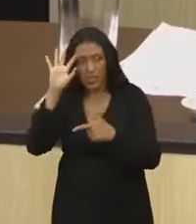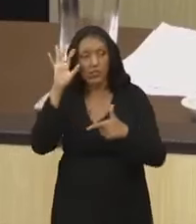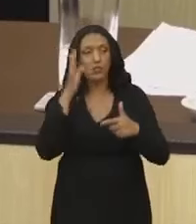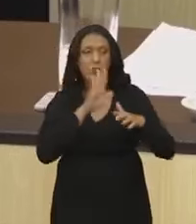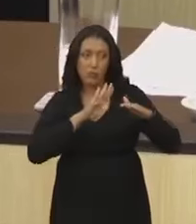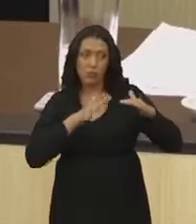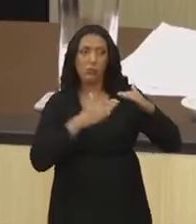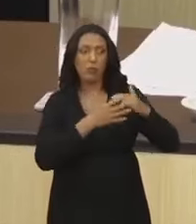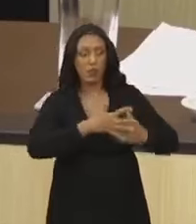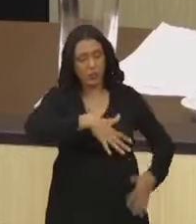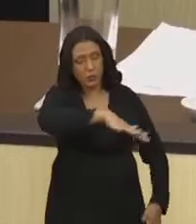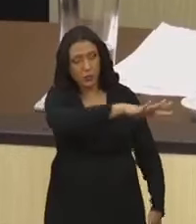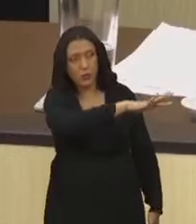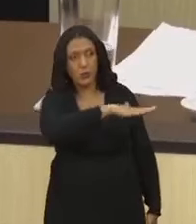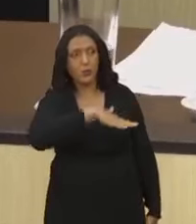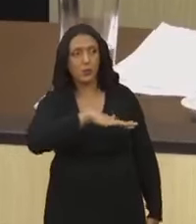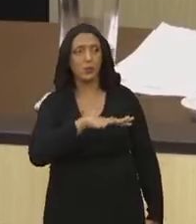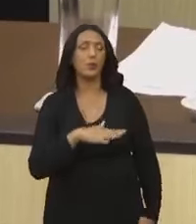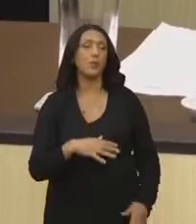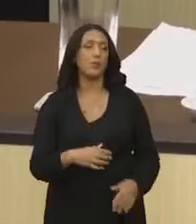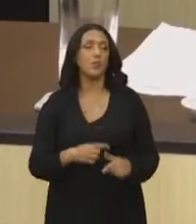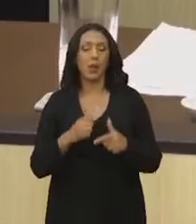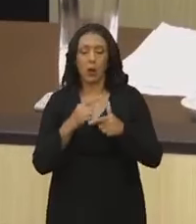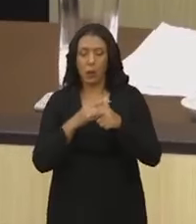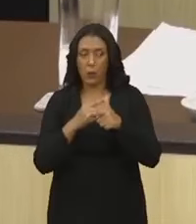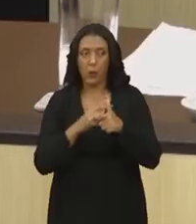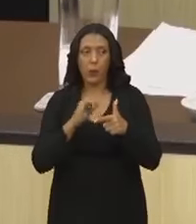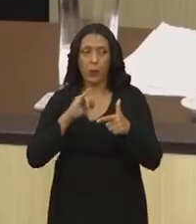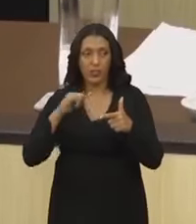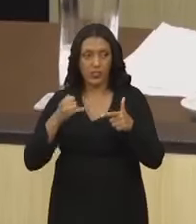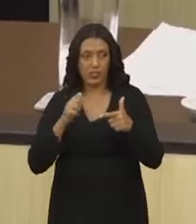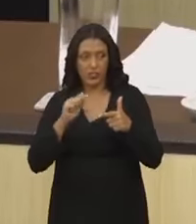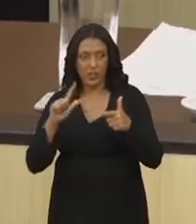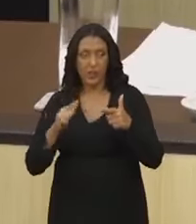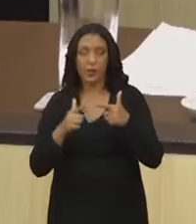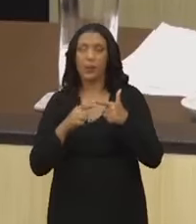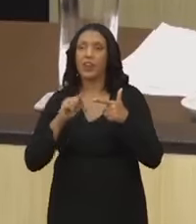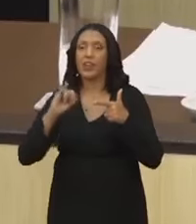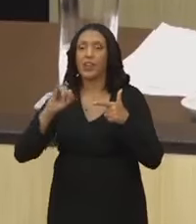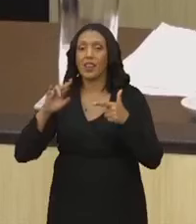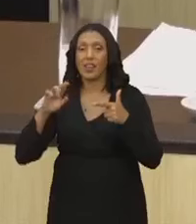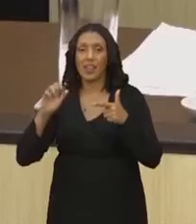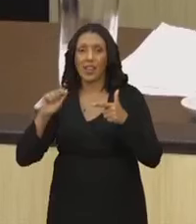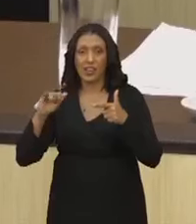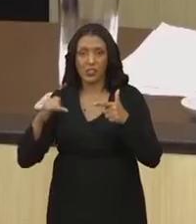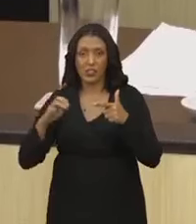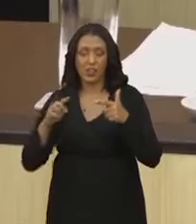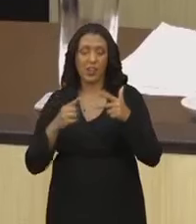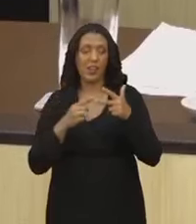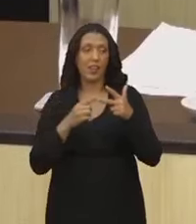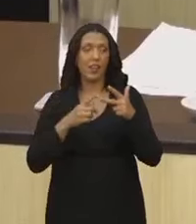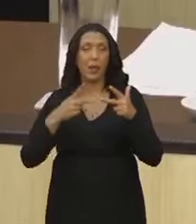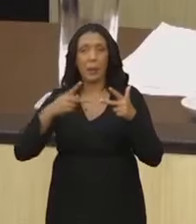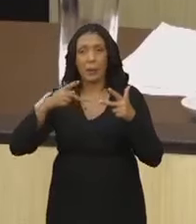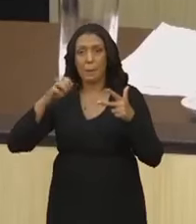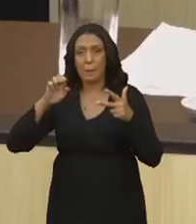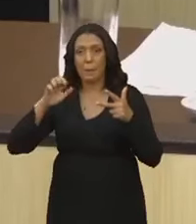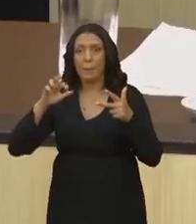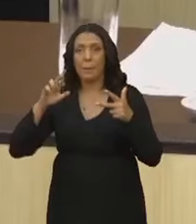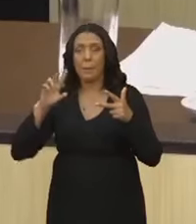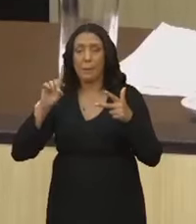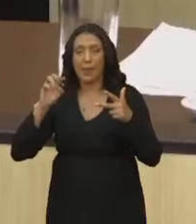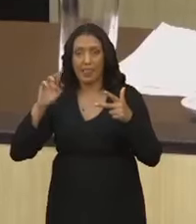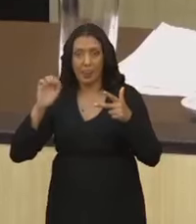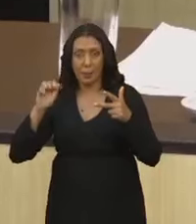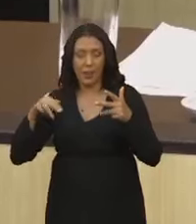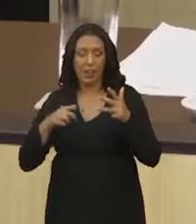mais, IJAL, Irajá, Pedramar e Imperial. Então aqui a meta é votar favorável pelo bairro de vocês, e a conquista é nossa e de